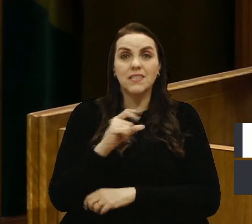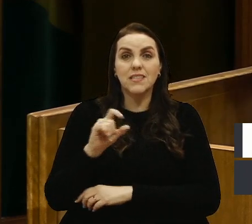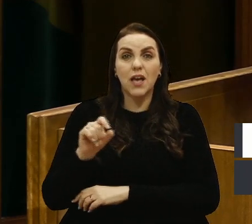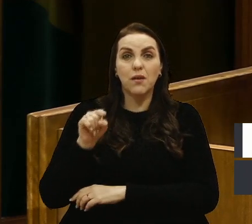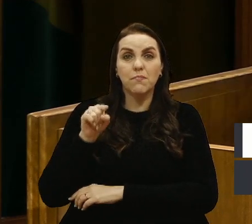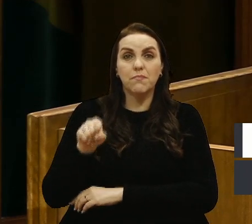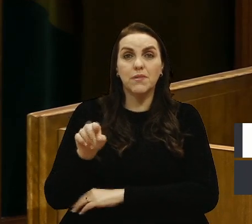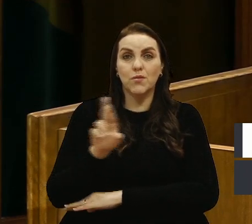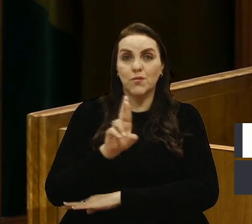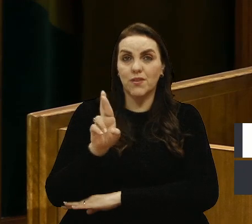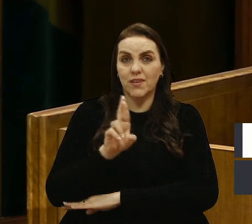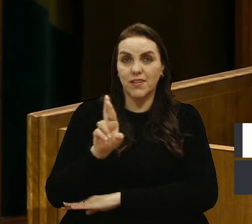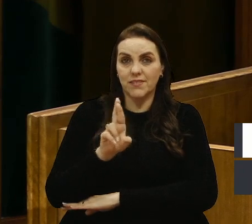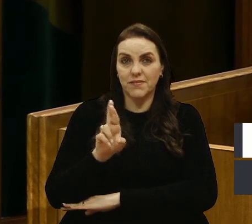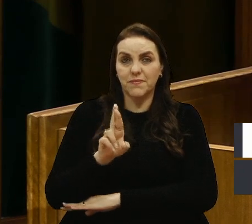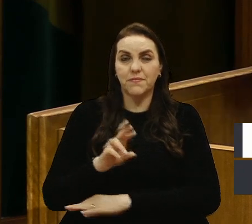mil